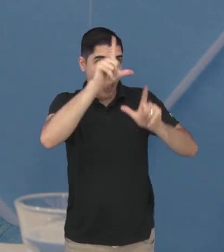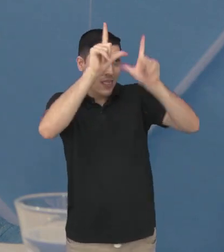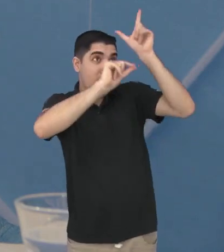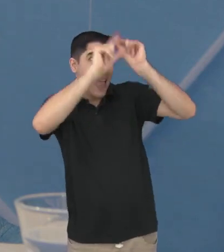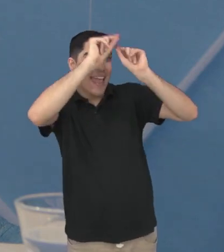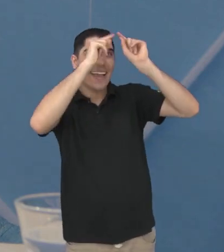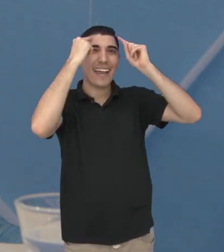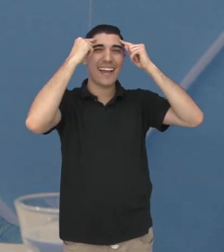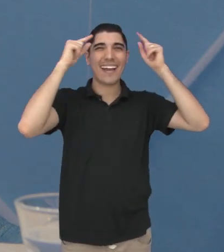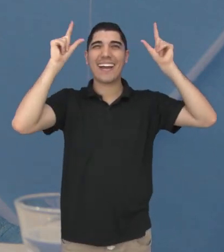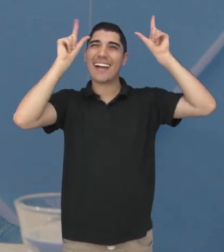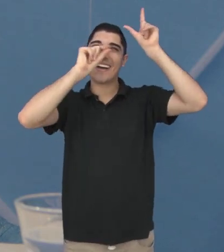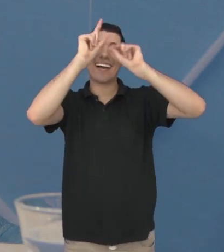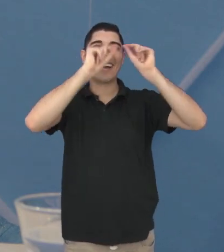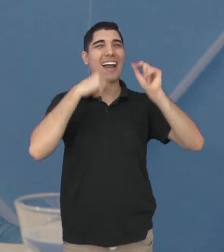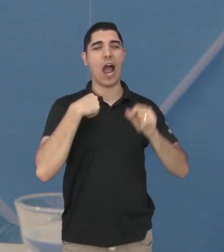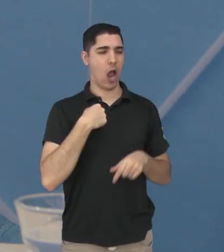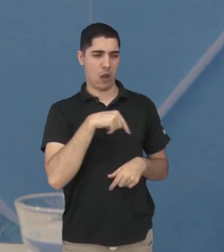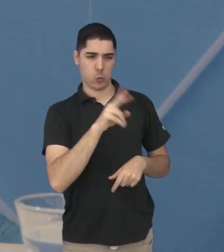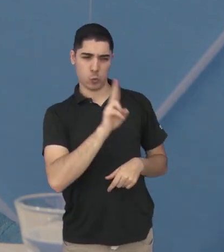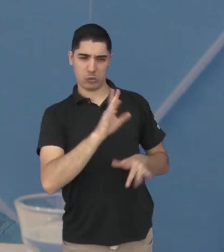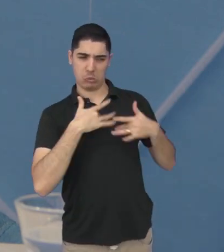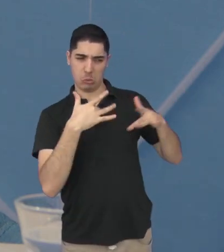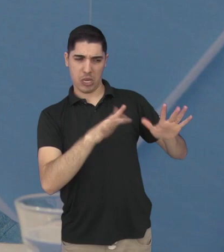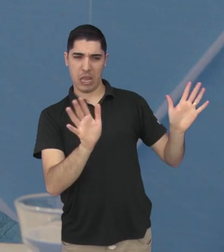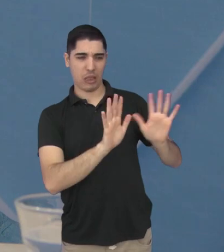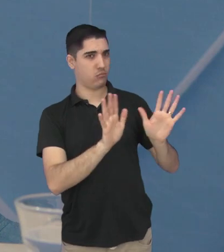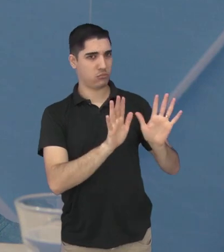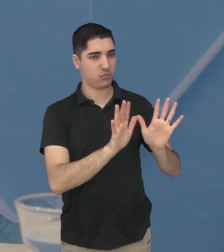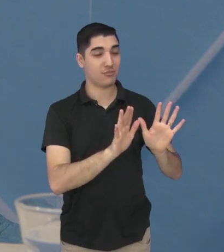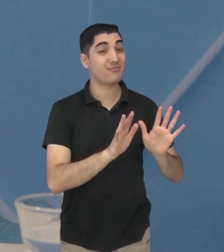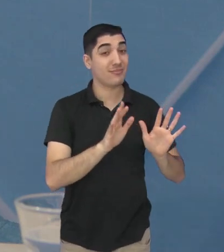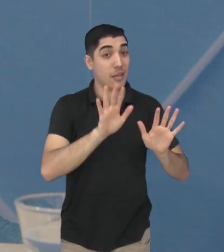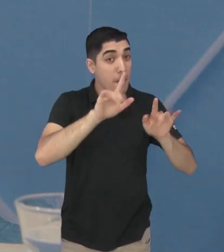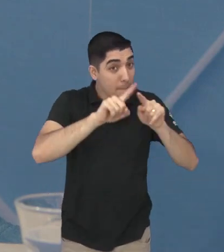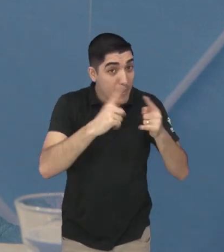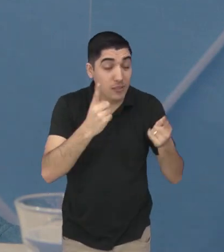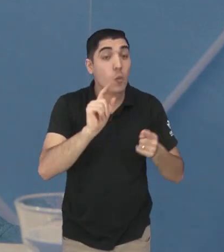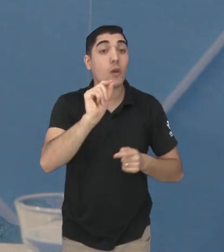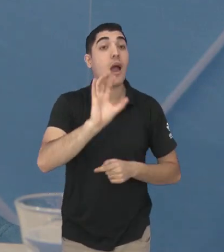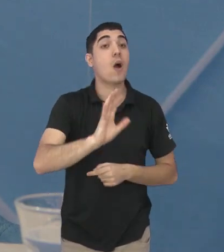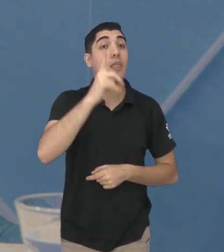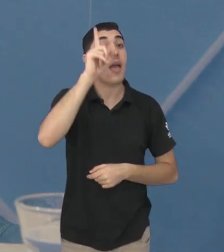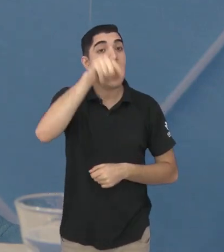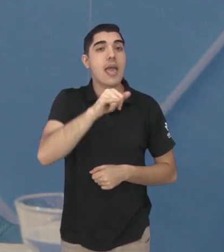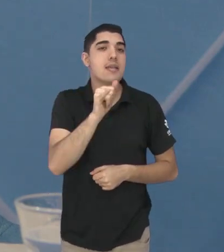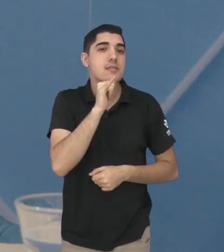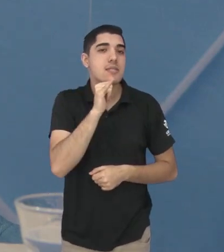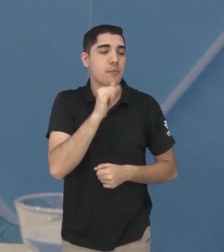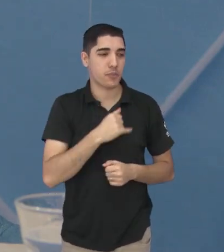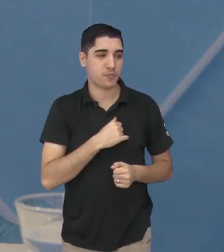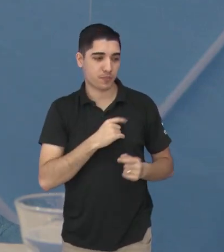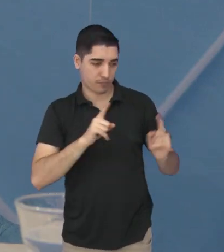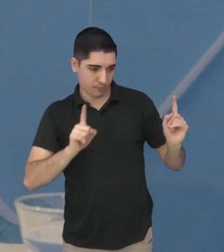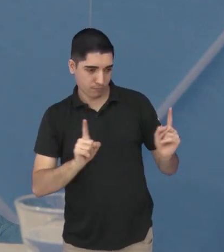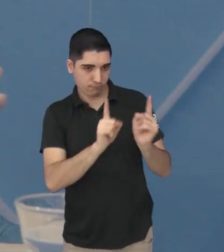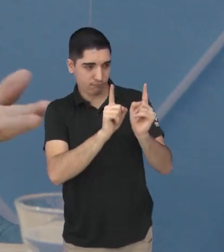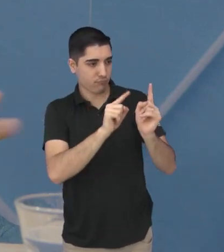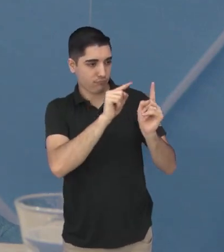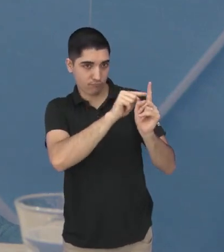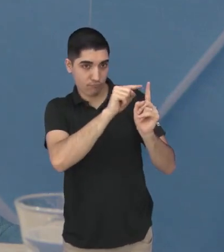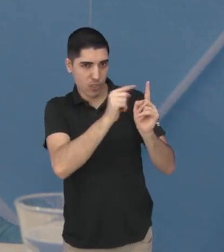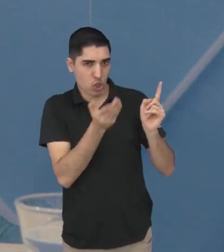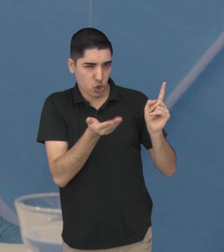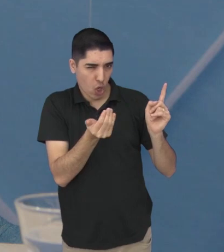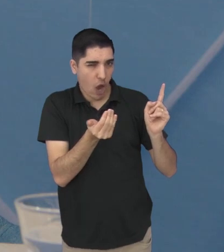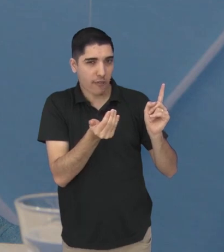químico, ninguém usaria. A grande questão é a curiosidade, né? Quando você conversa com um jovem, e principalmente nas